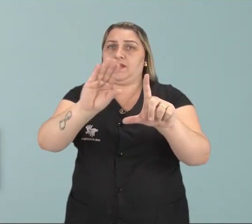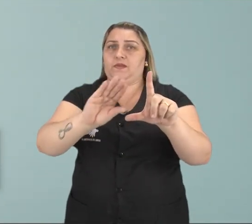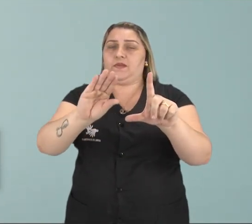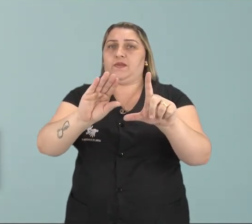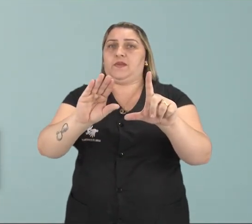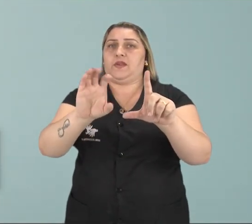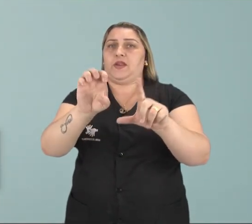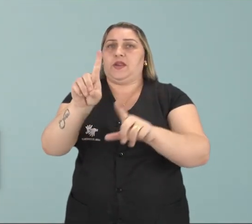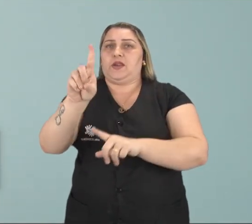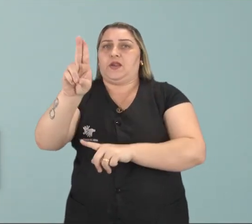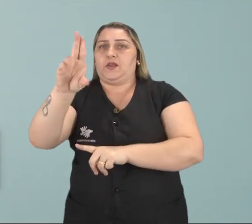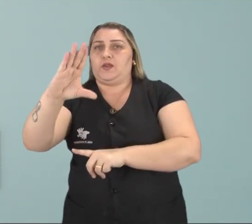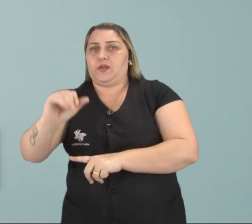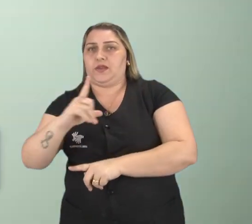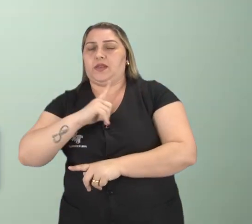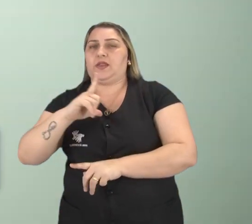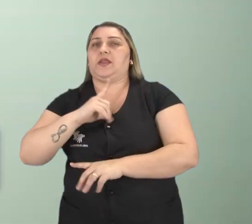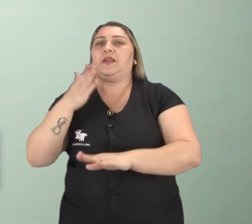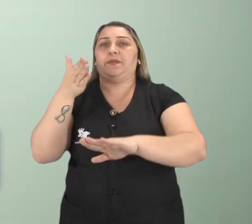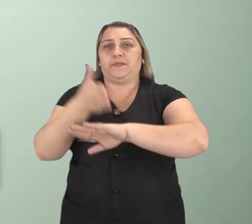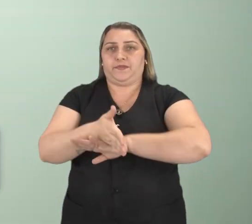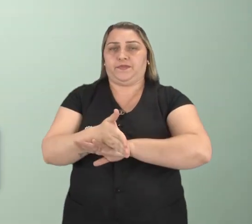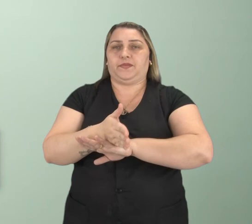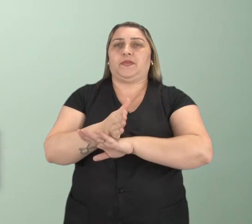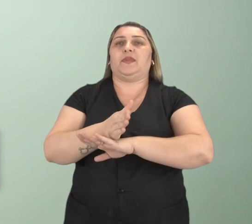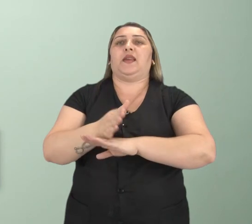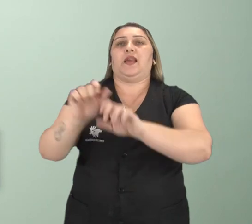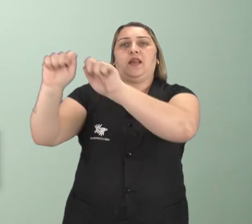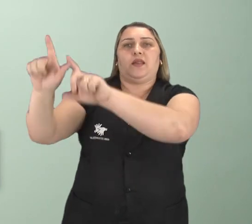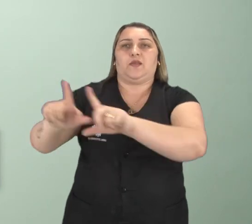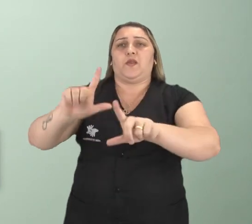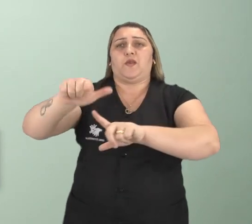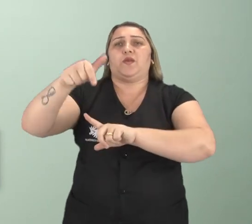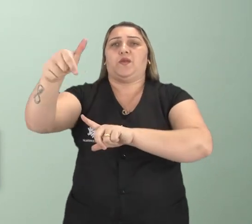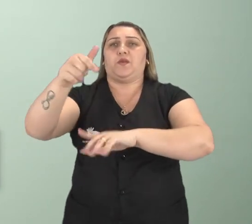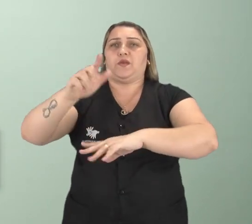plataforma Edu, que lá terão acesso a esse slide